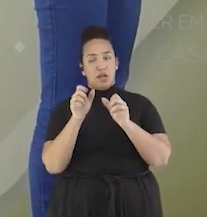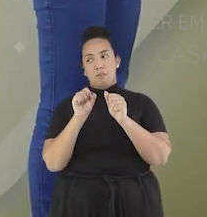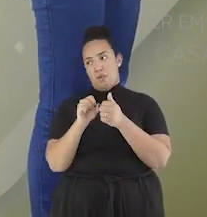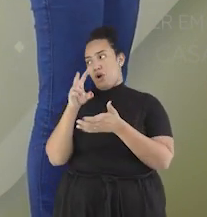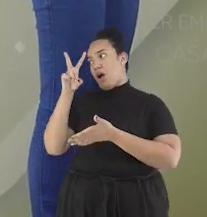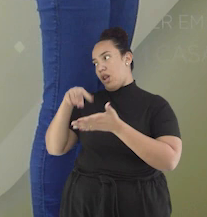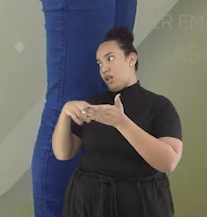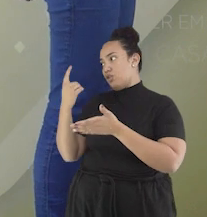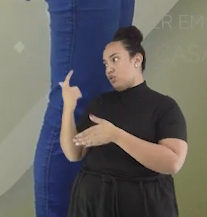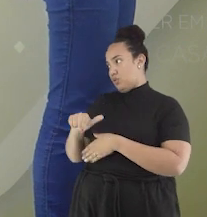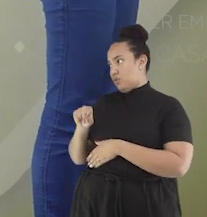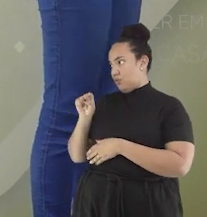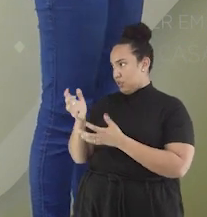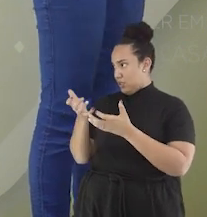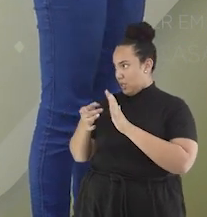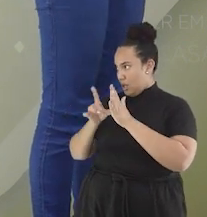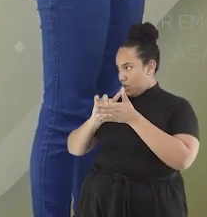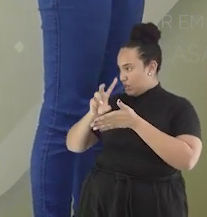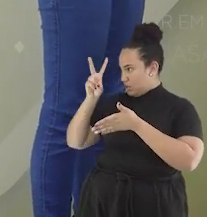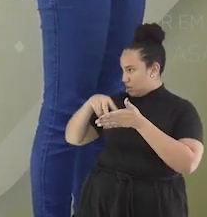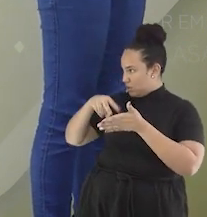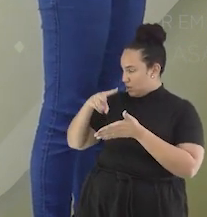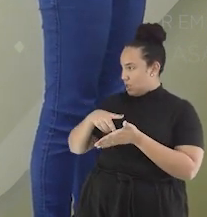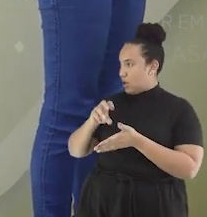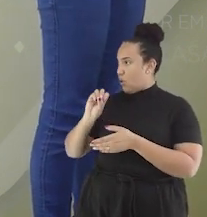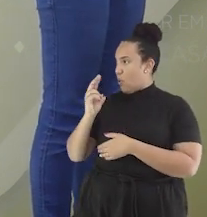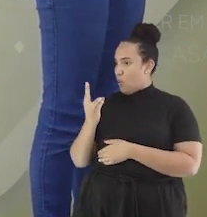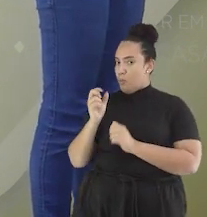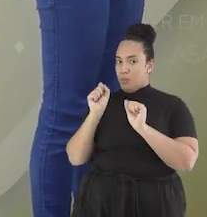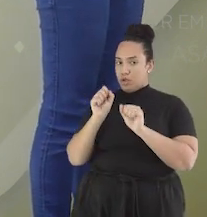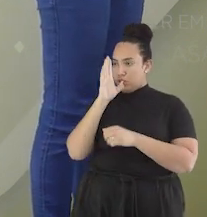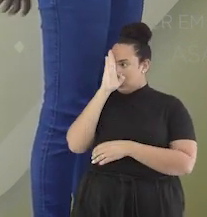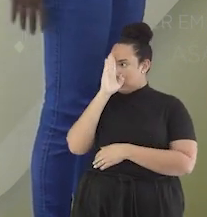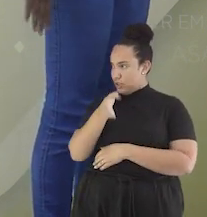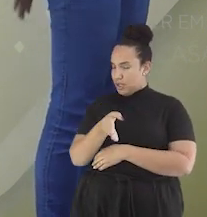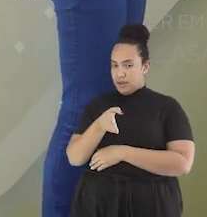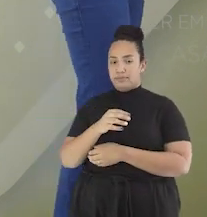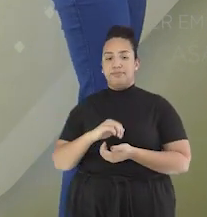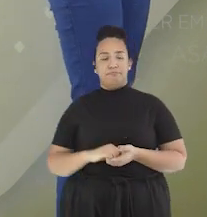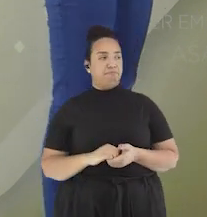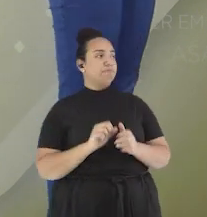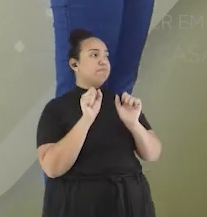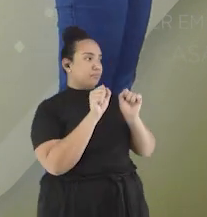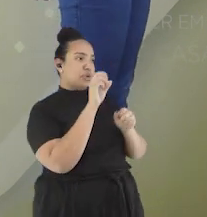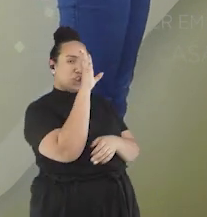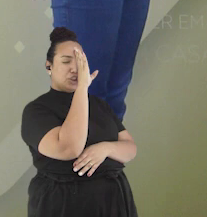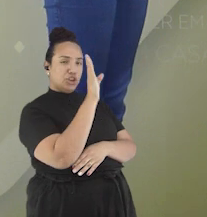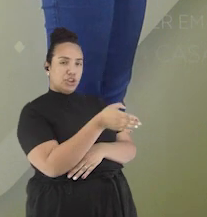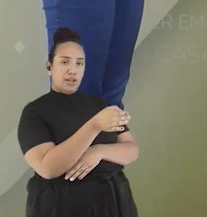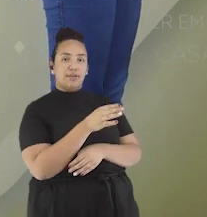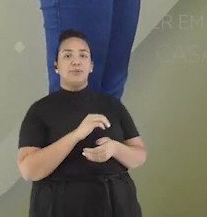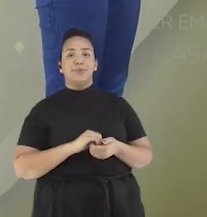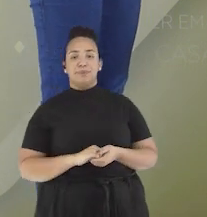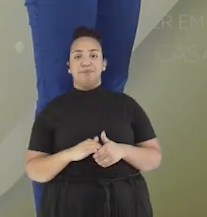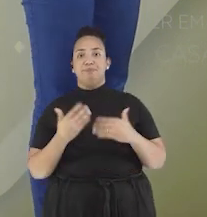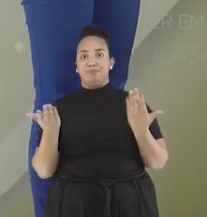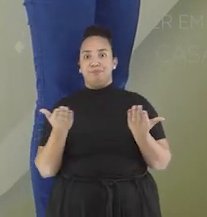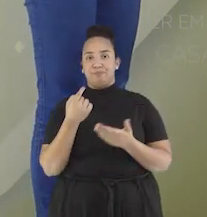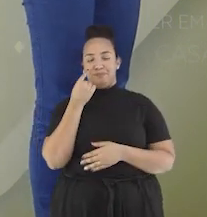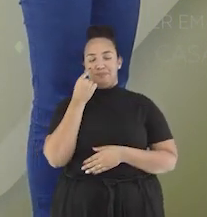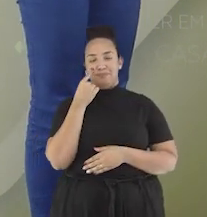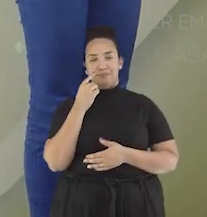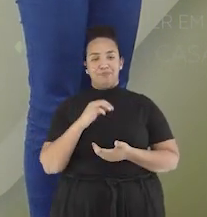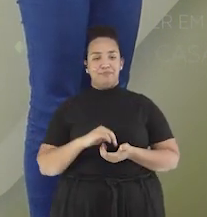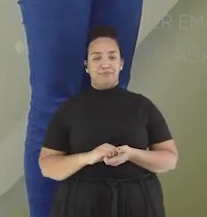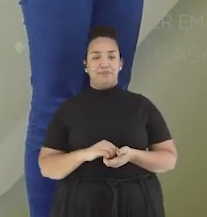outra vez, não tem problema. Você prefere fazer a leitura antes ou já seguir? Vamos sim. Vamos seguir? Uhum. Então, vamos lá.